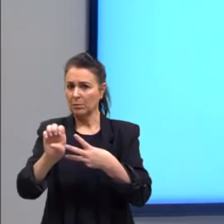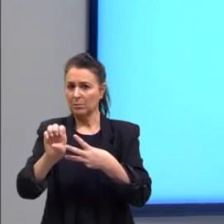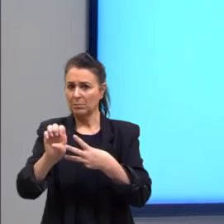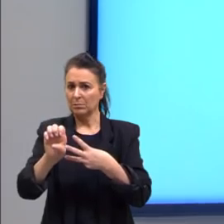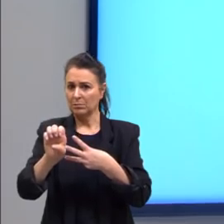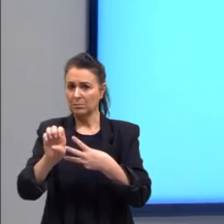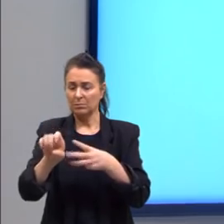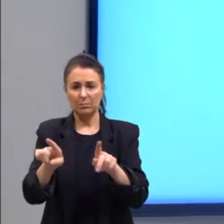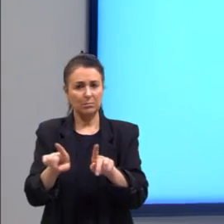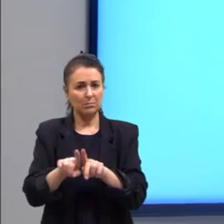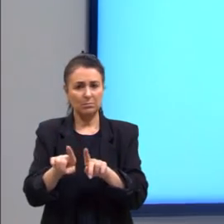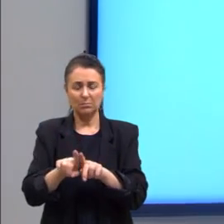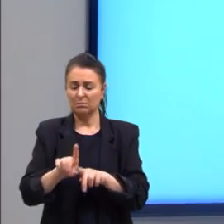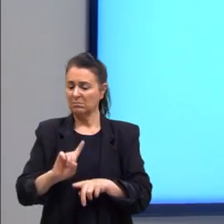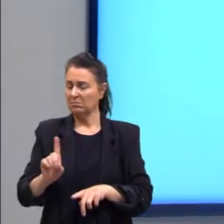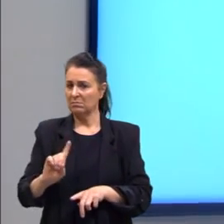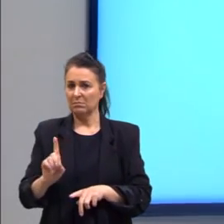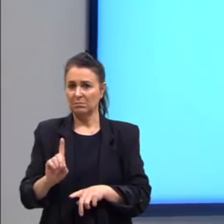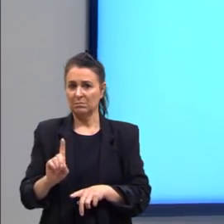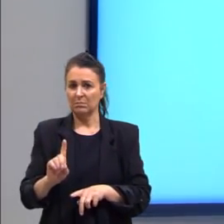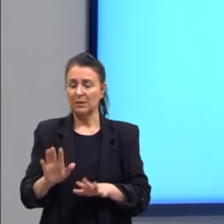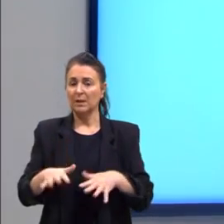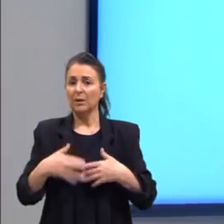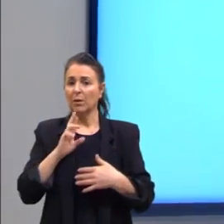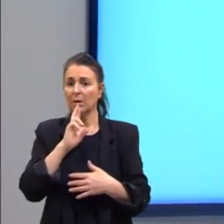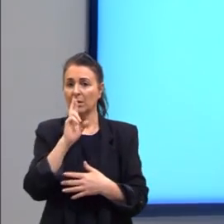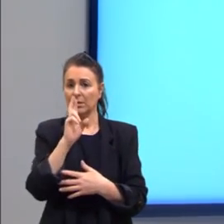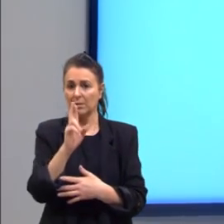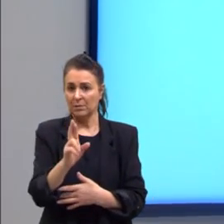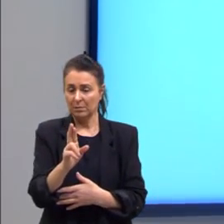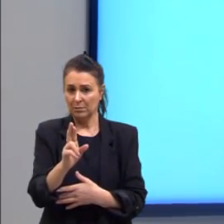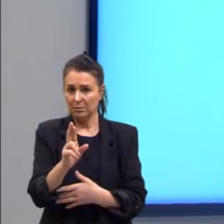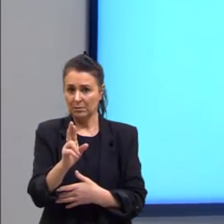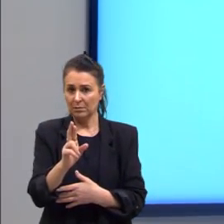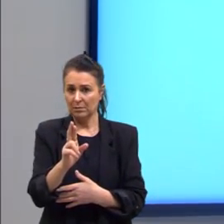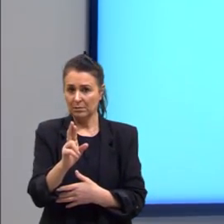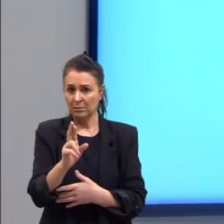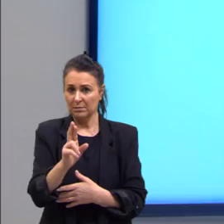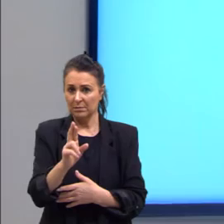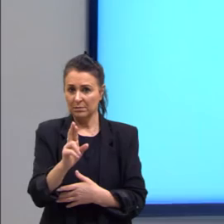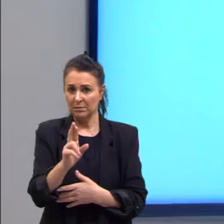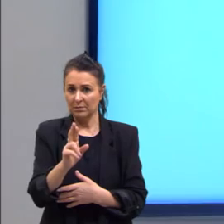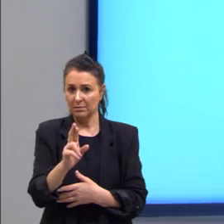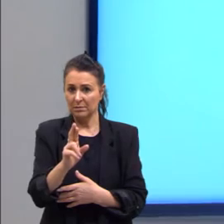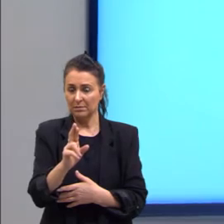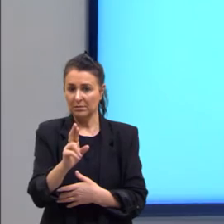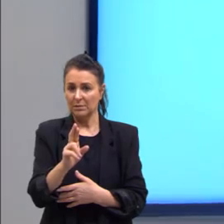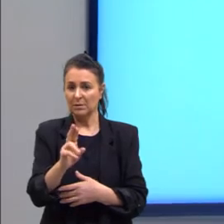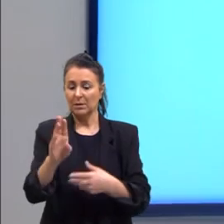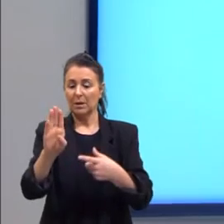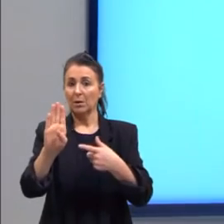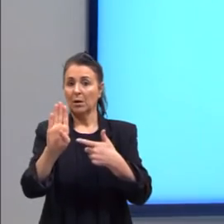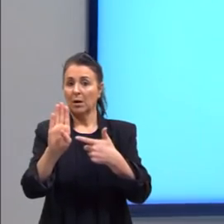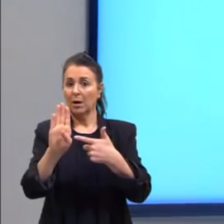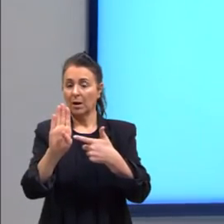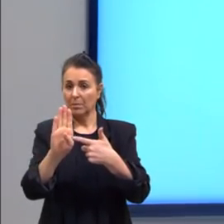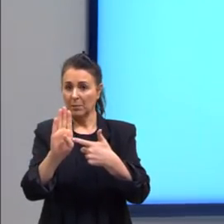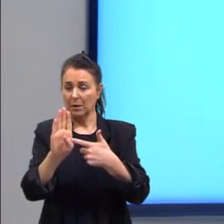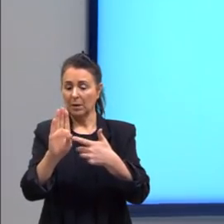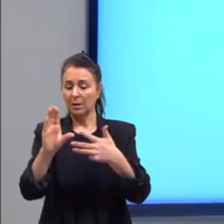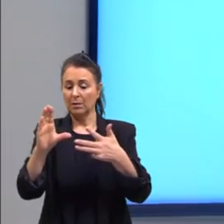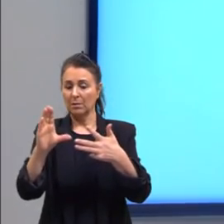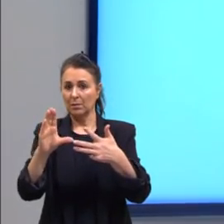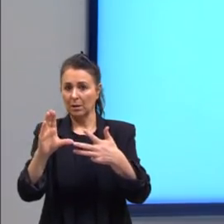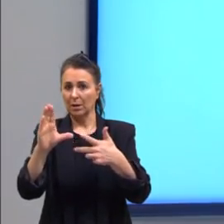tem nada a ver foge totalmente do assunto então qual que vocês escolhem letra b ou letra C letra